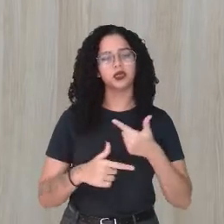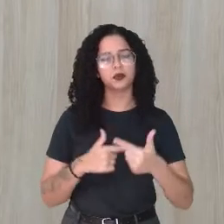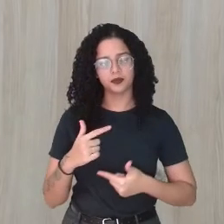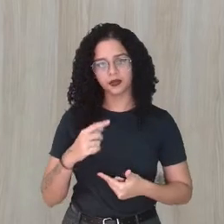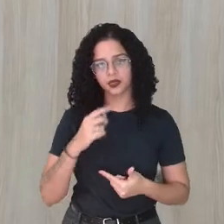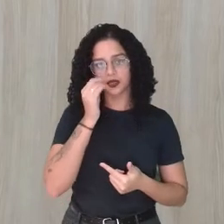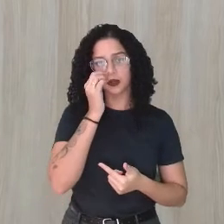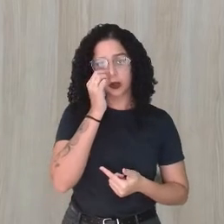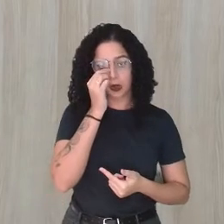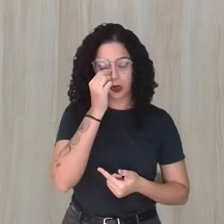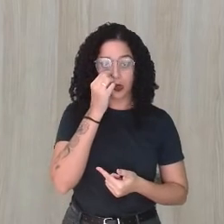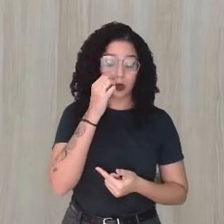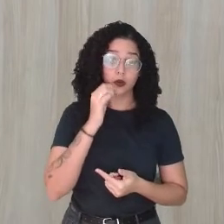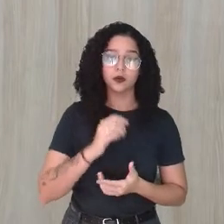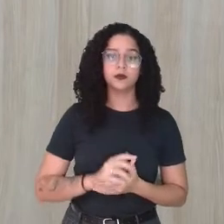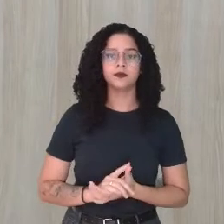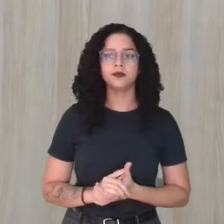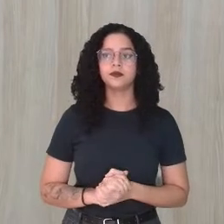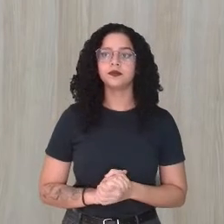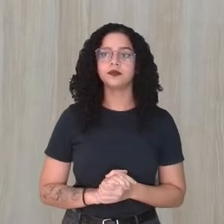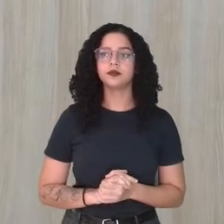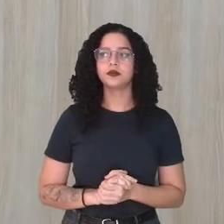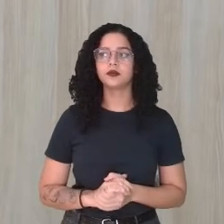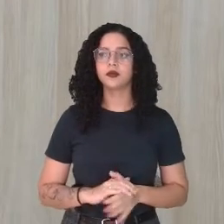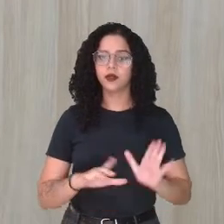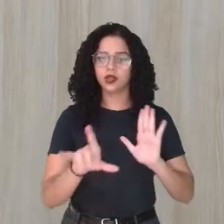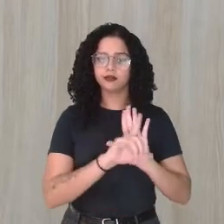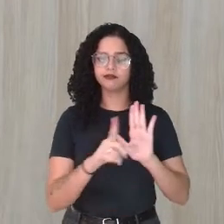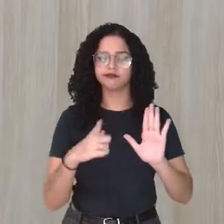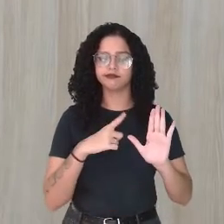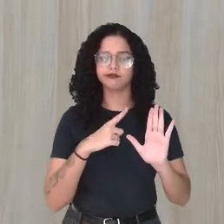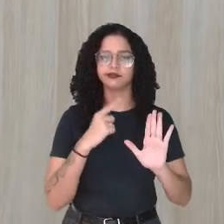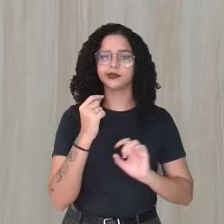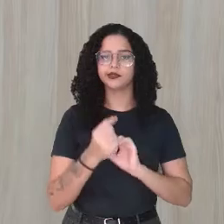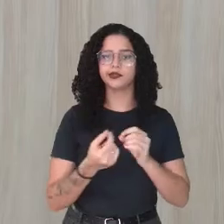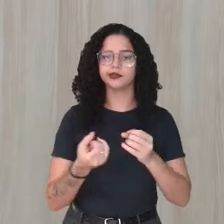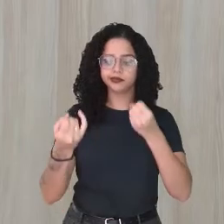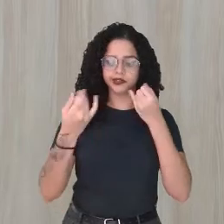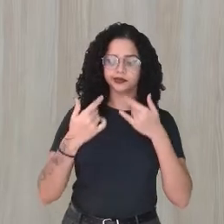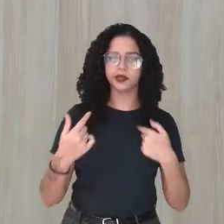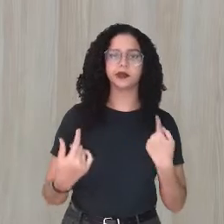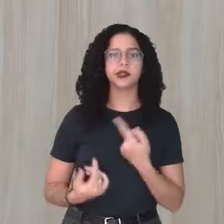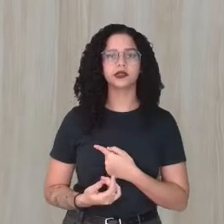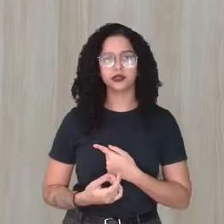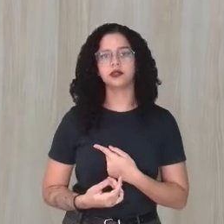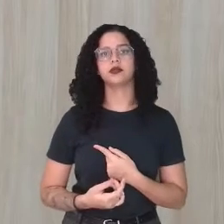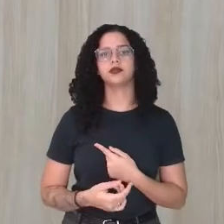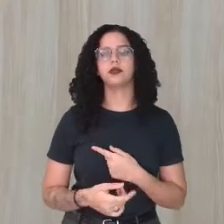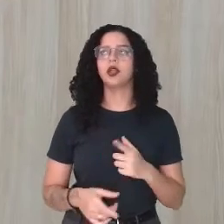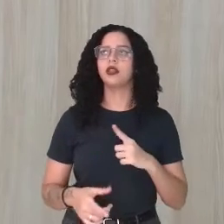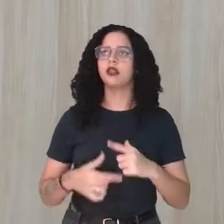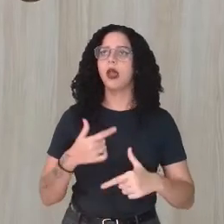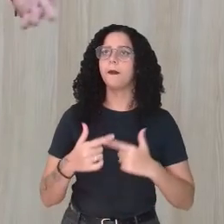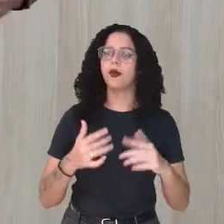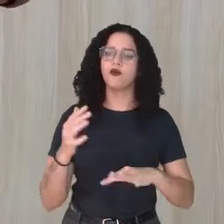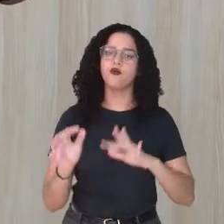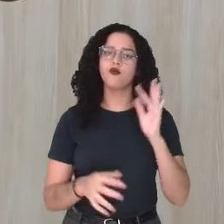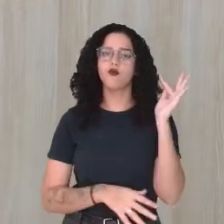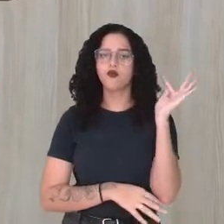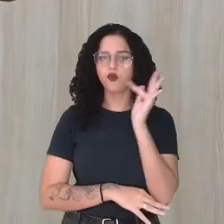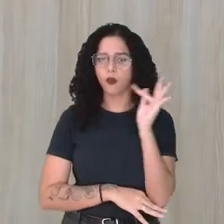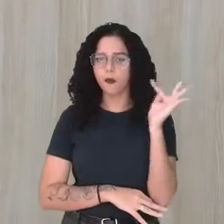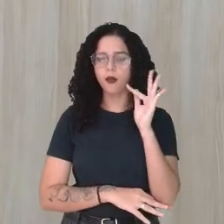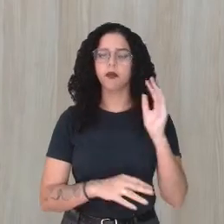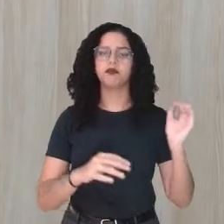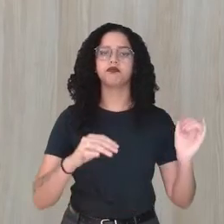né, o que a legislação tem para dizer para a gente. Né? Então, o trabalho formal, o trabalho informal,